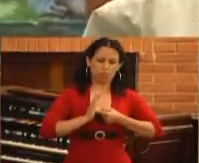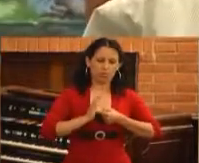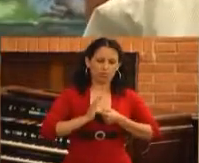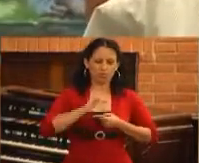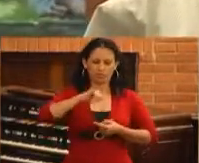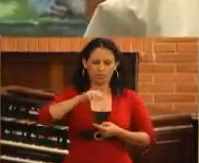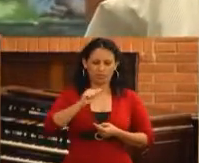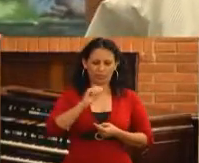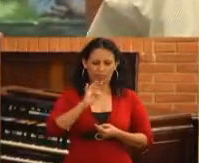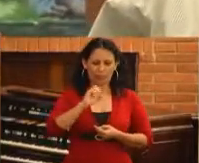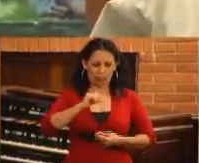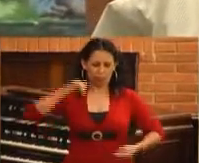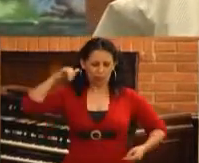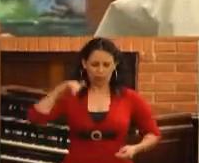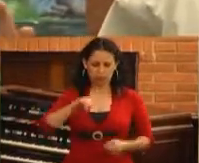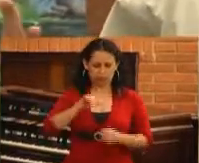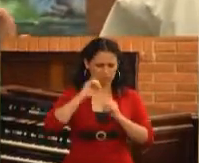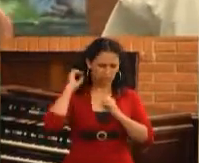jato,